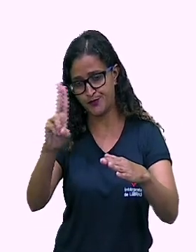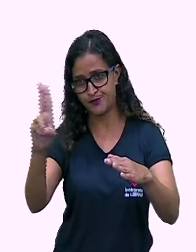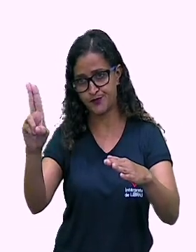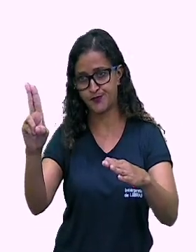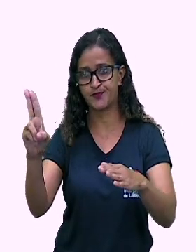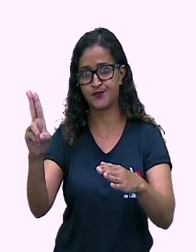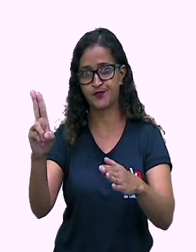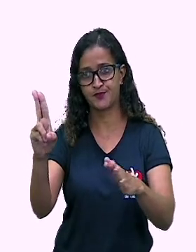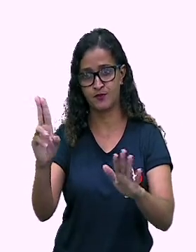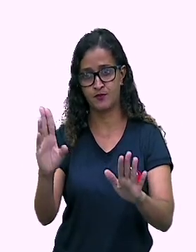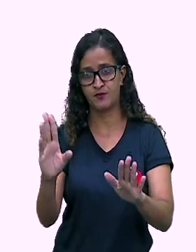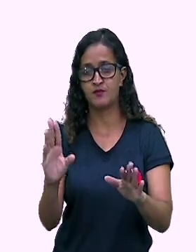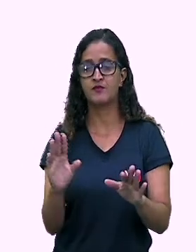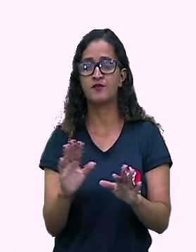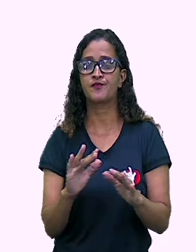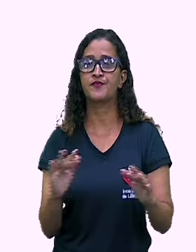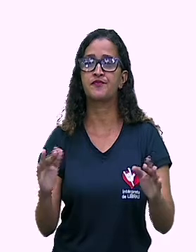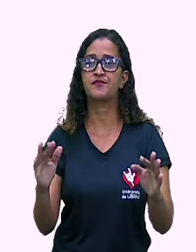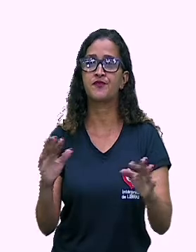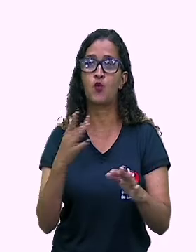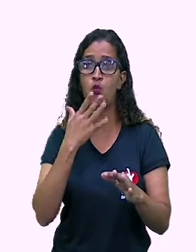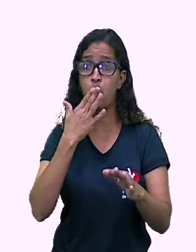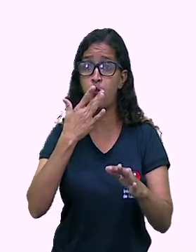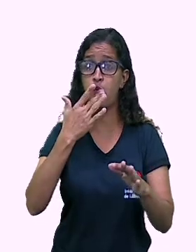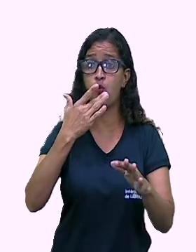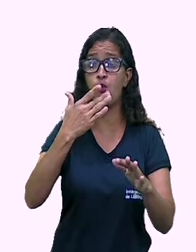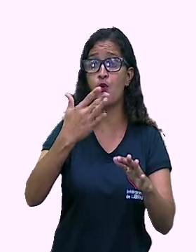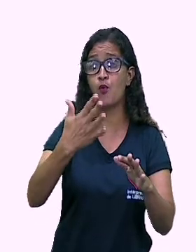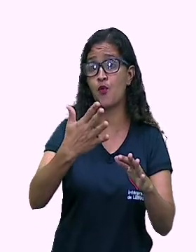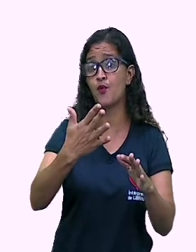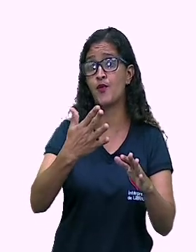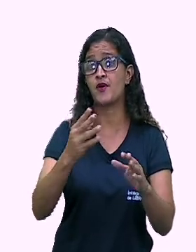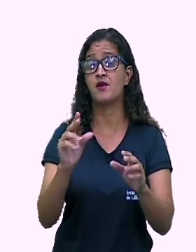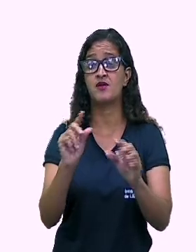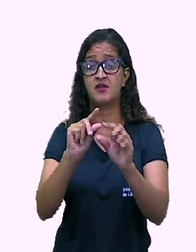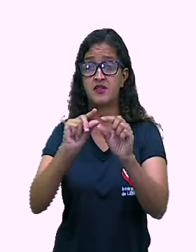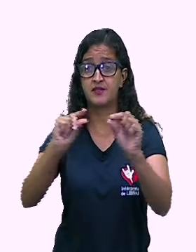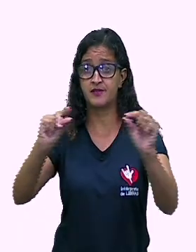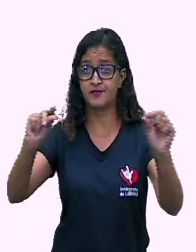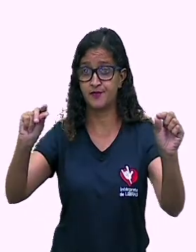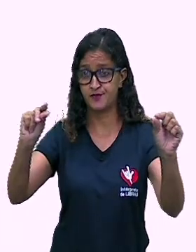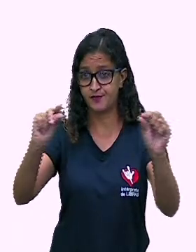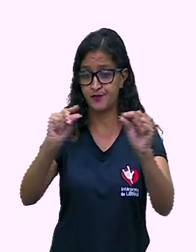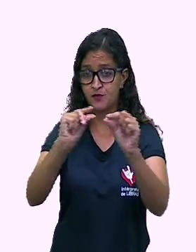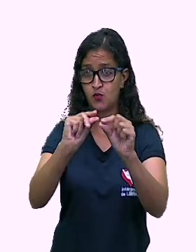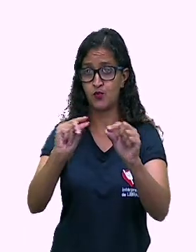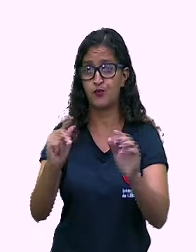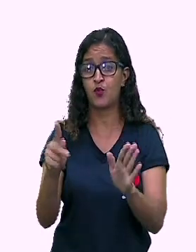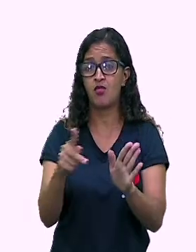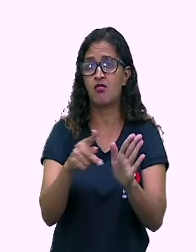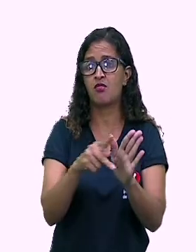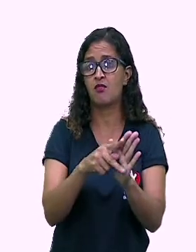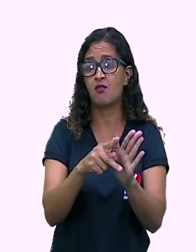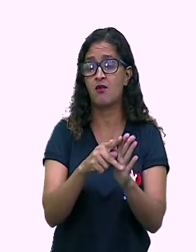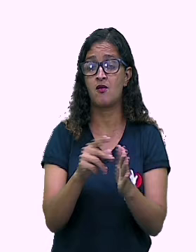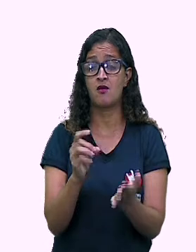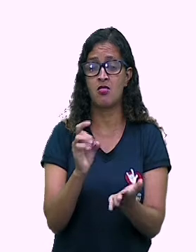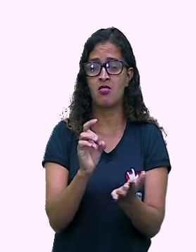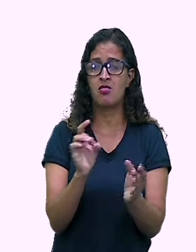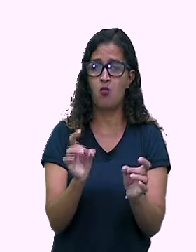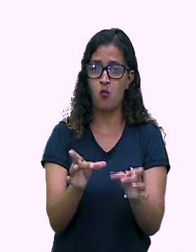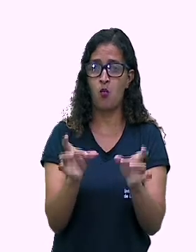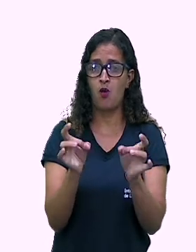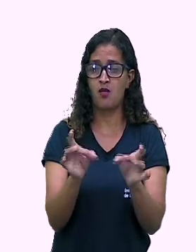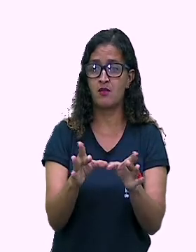café, tem as cores que simbolizam o logotipo do produto que está sendo vendido,